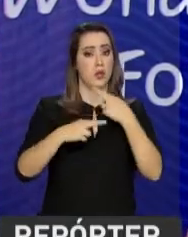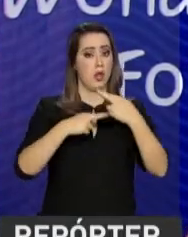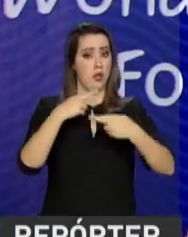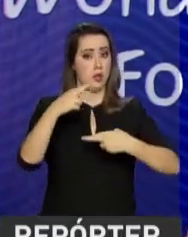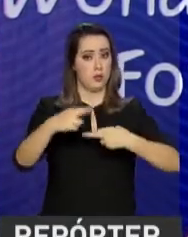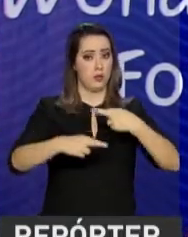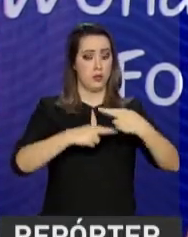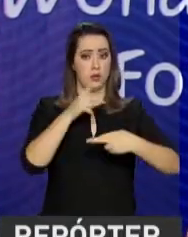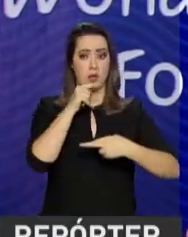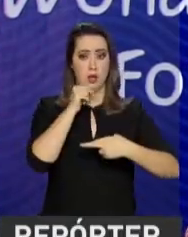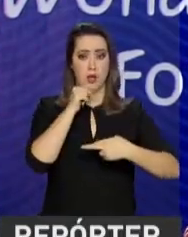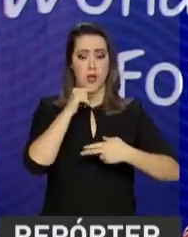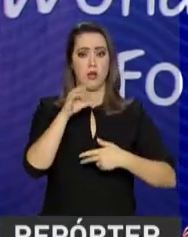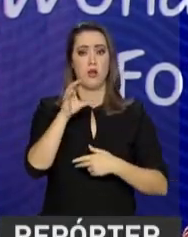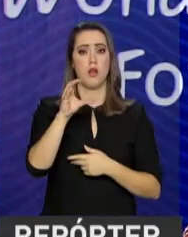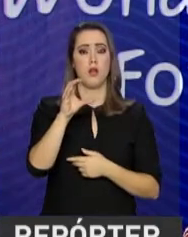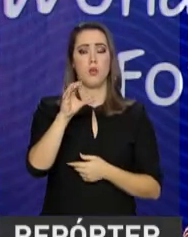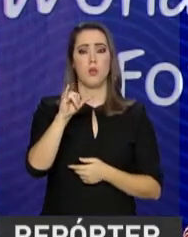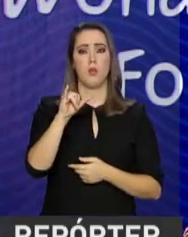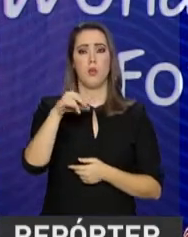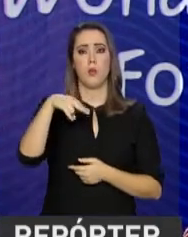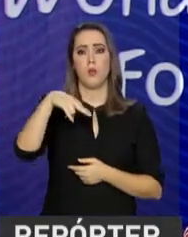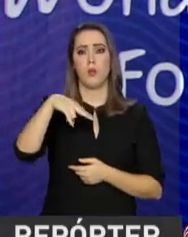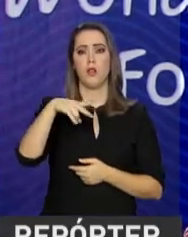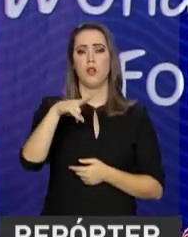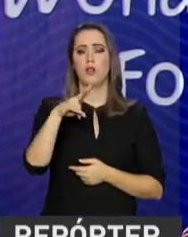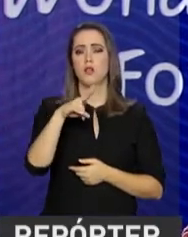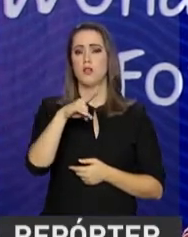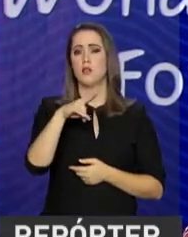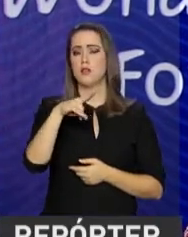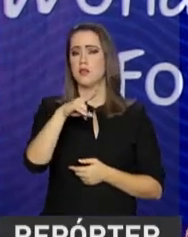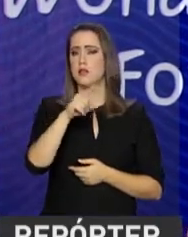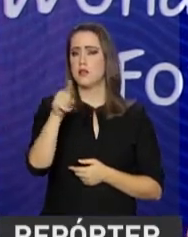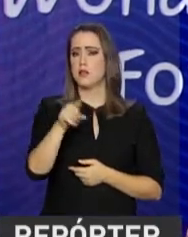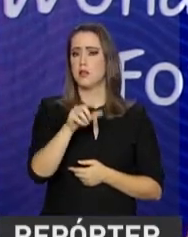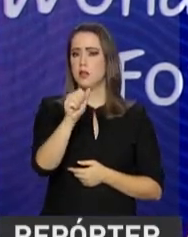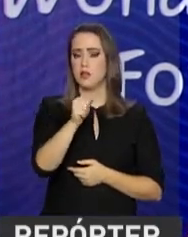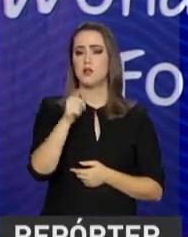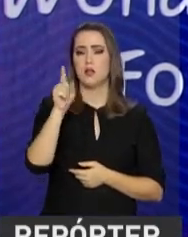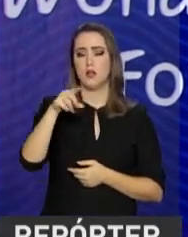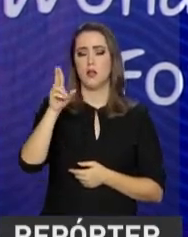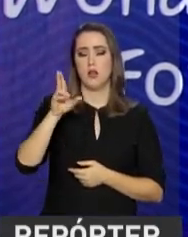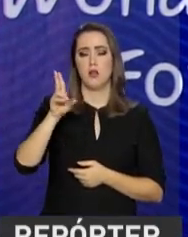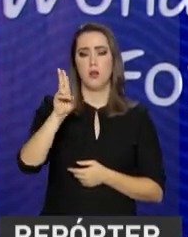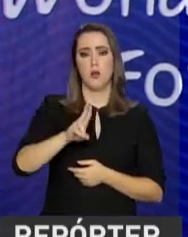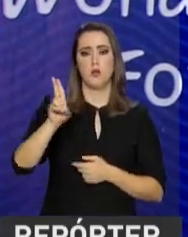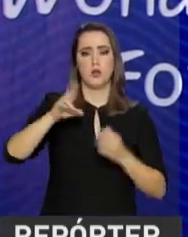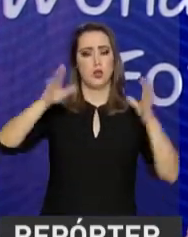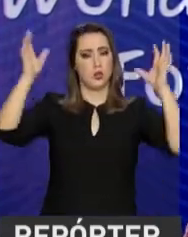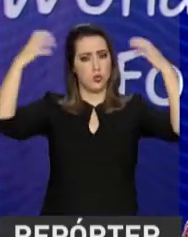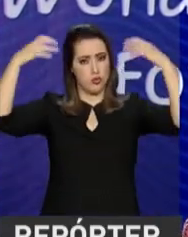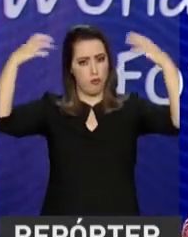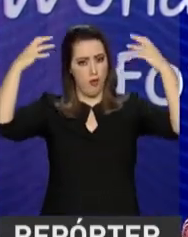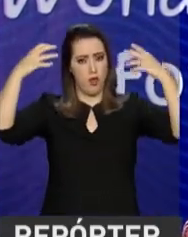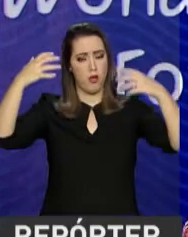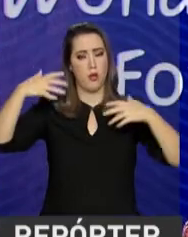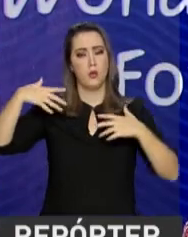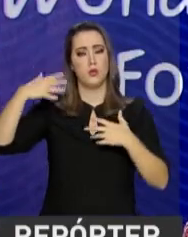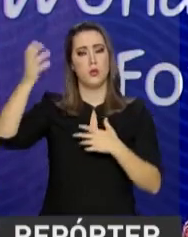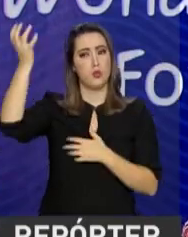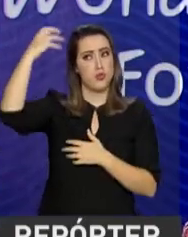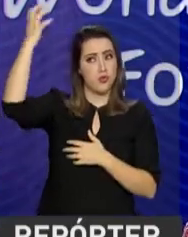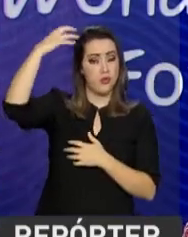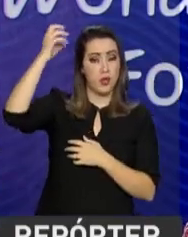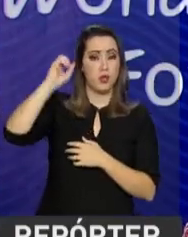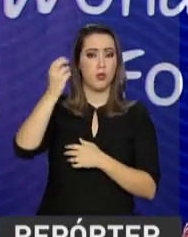cinza água cinza é aquela água que vem que é utilizada em sofreram lavagem de roupa e também